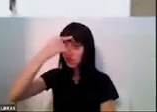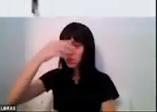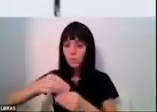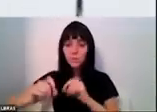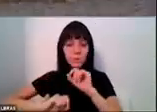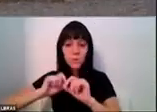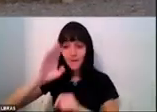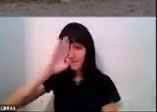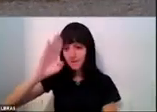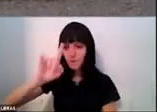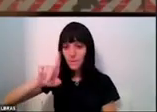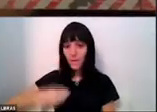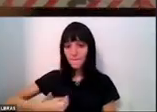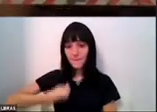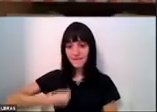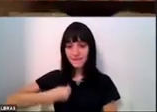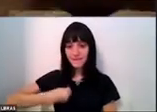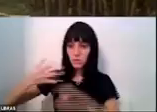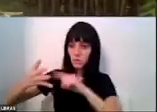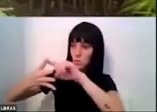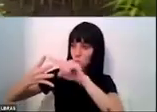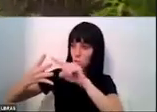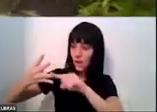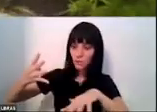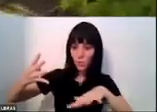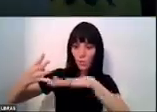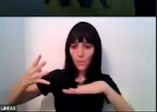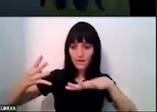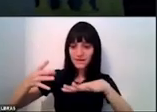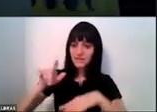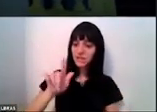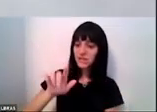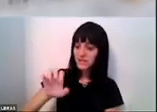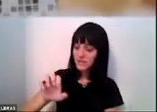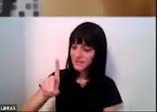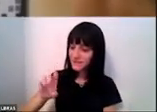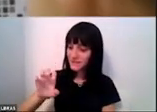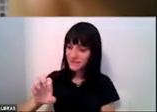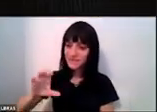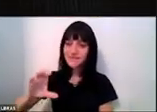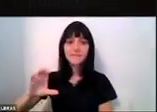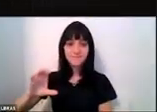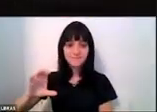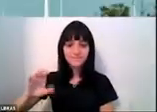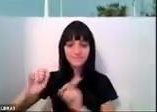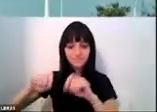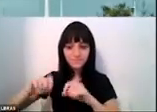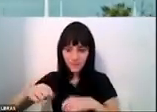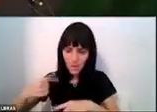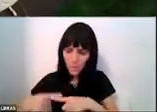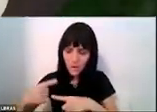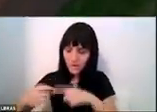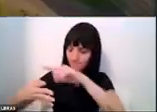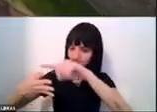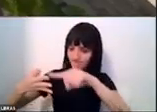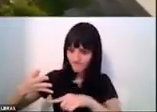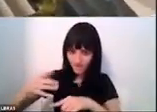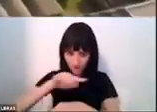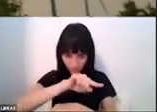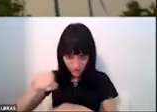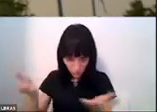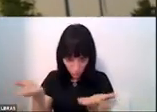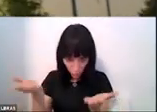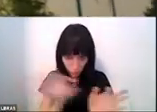conduta, que previne e combate desvios éticos, à valorização dos colaboradores e às políticas sociais. Há muito tempo, a Copel faz o que se convencionou